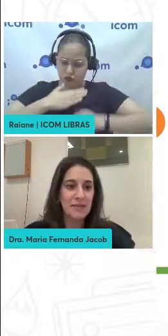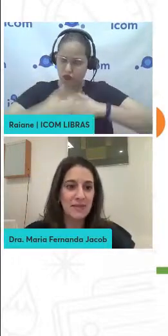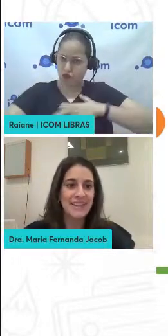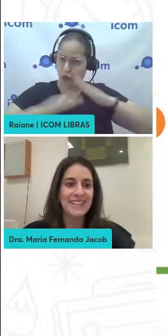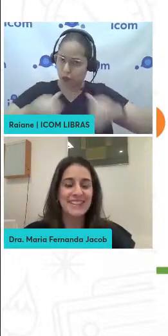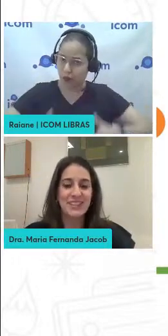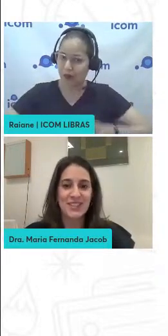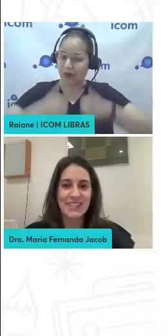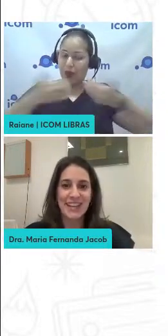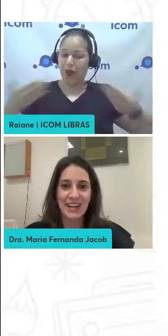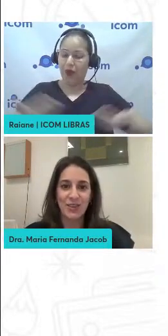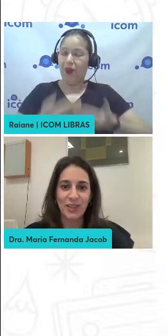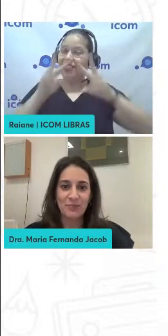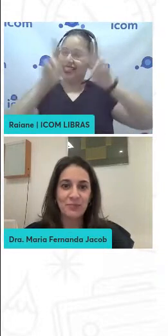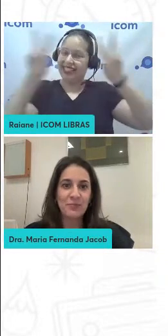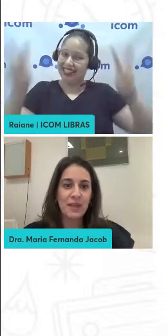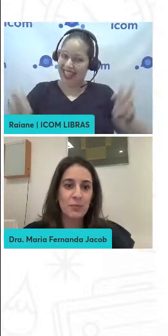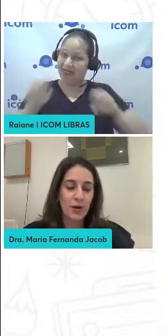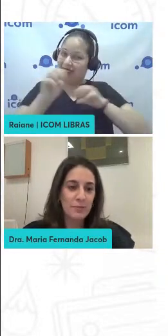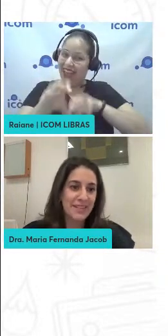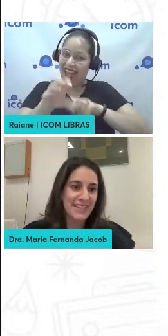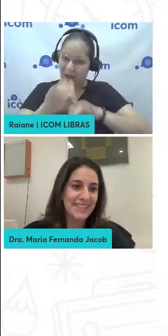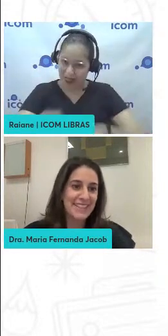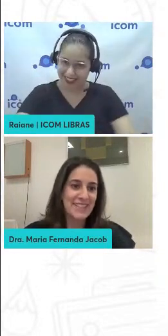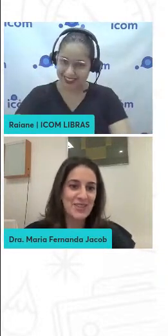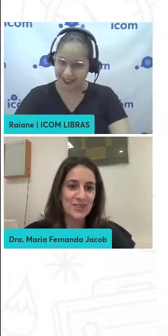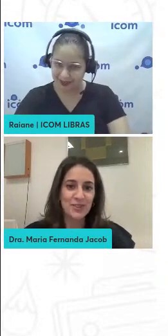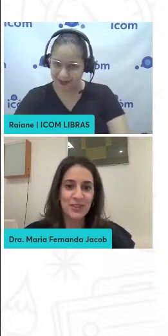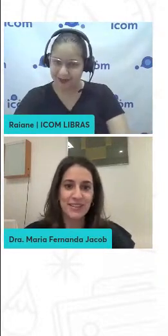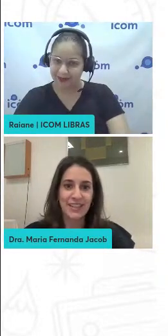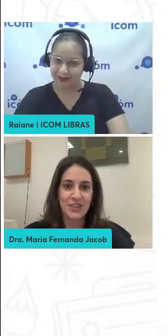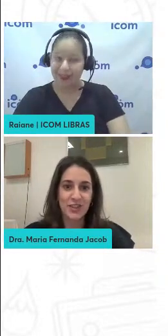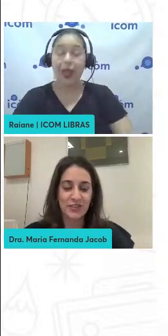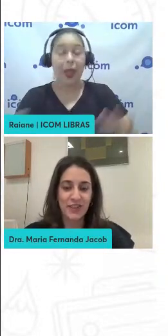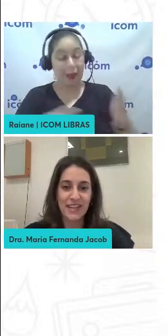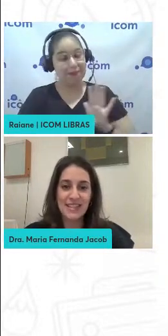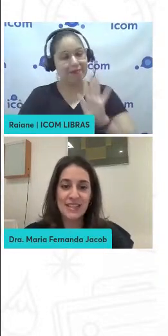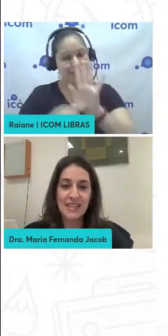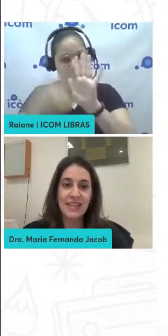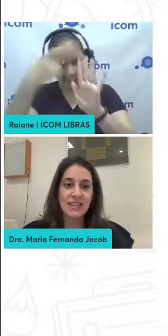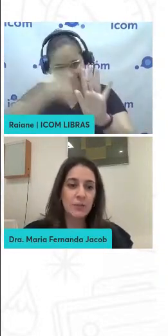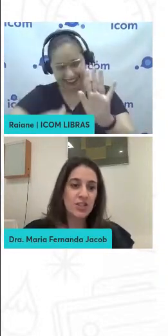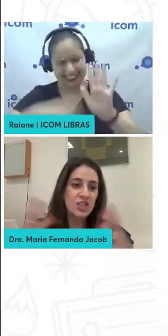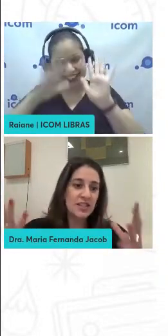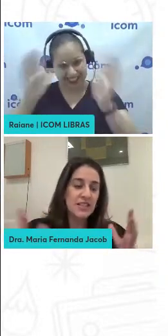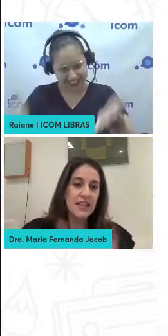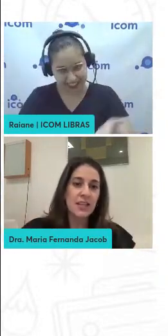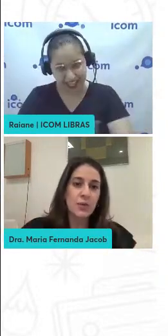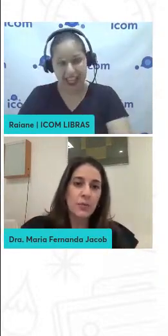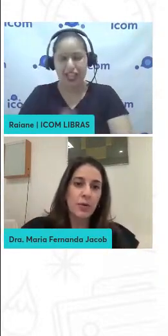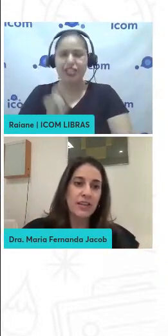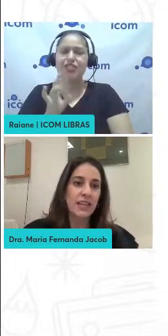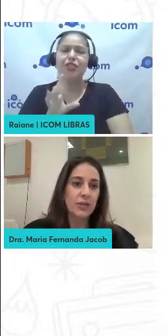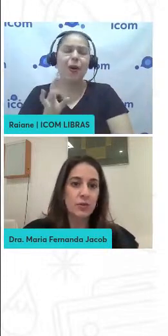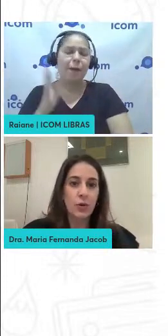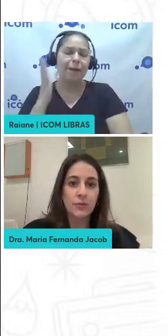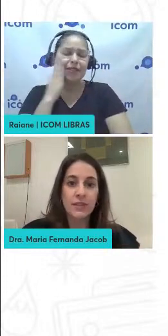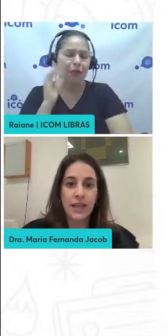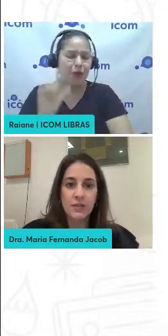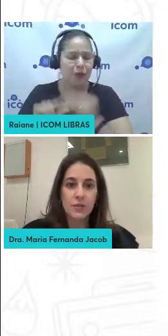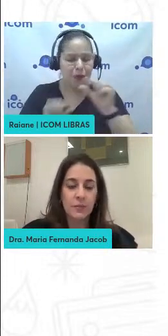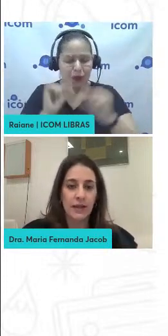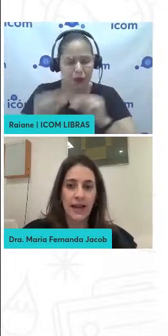o tema da nossa aula. Bom, a apresentação a doutora Thaís já fez. Então, para a gente trazer aqui um pouquinho